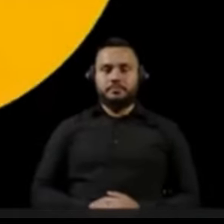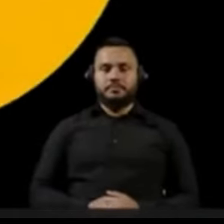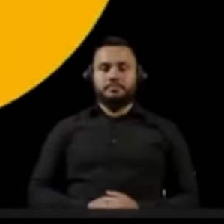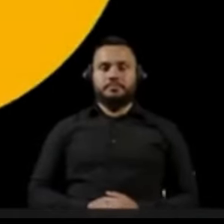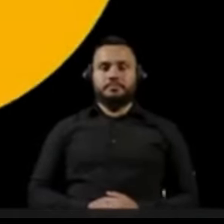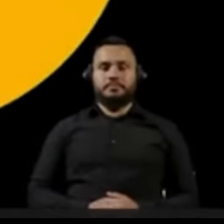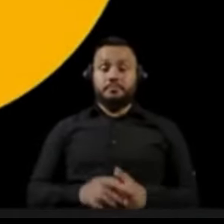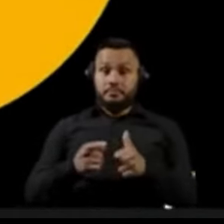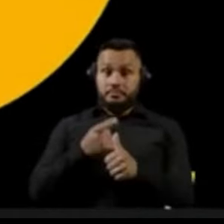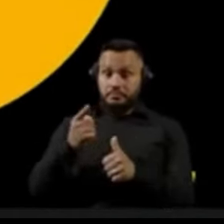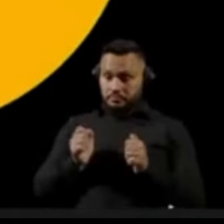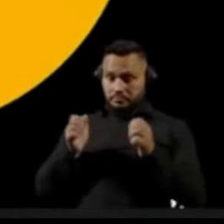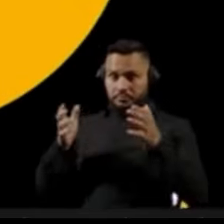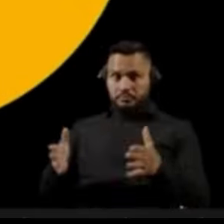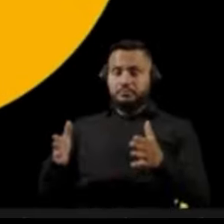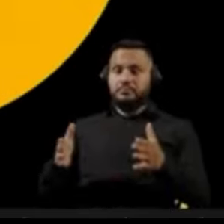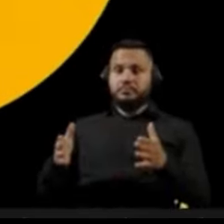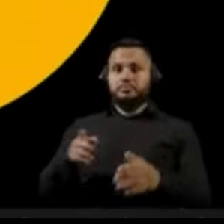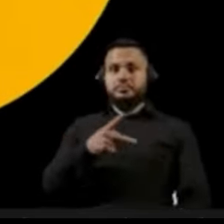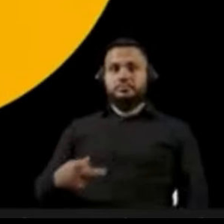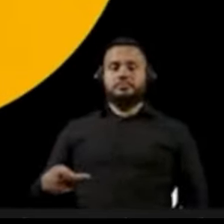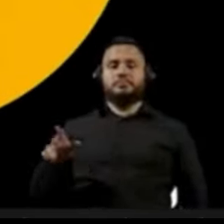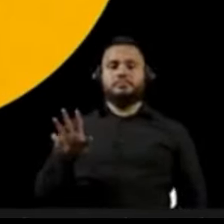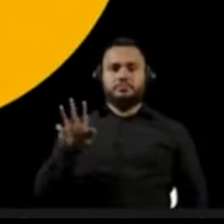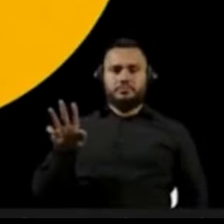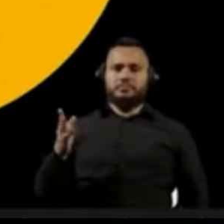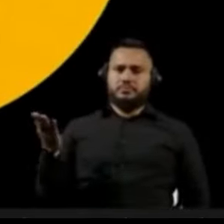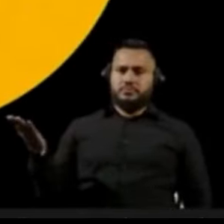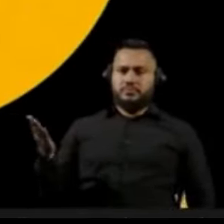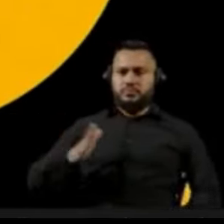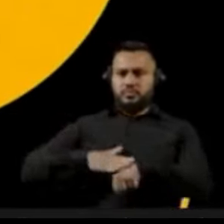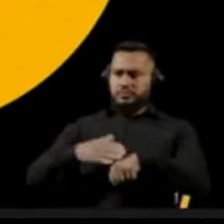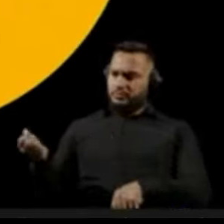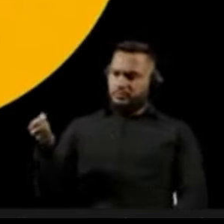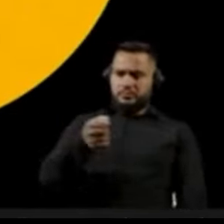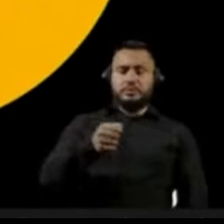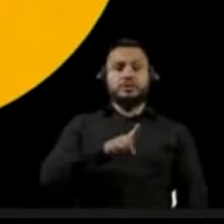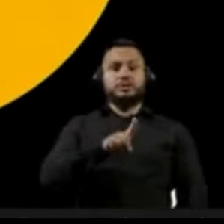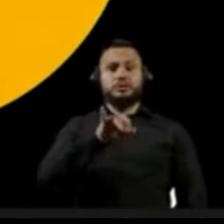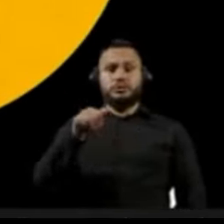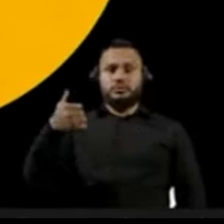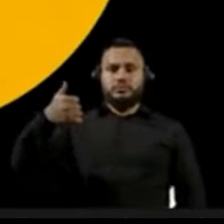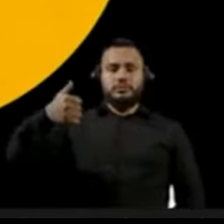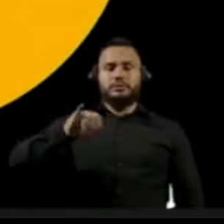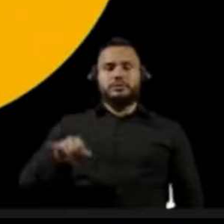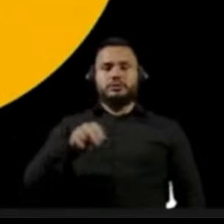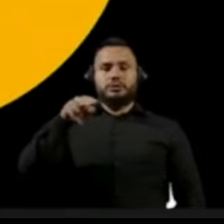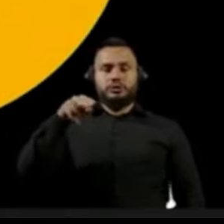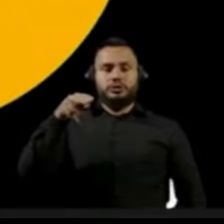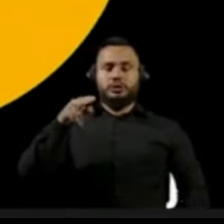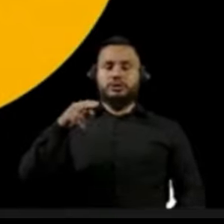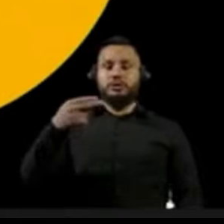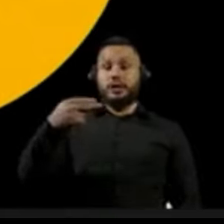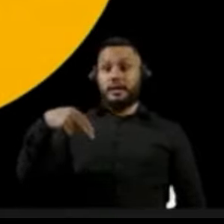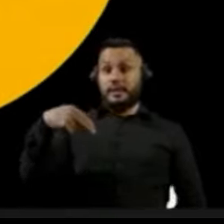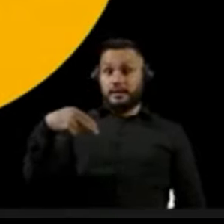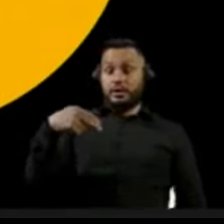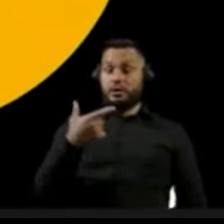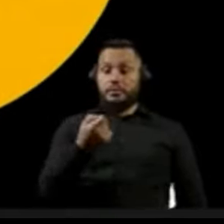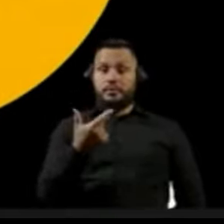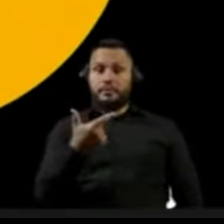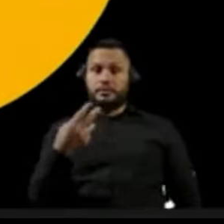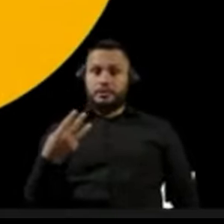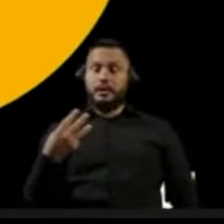Primeiro ato do presidente Lula é esse aqui mesmo. Quando entrou no poder, no dia 1º de janeiro de 23, foi fazer esse